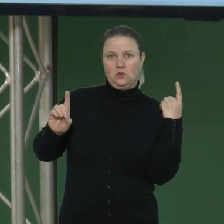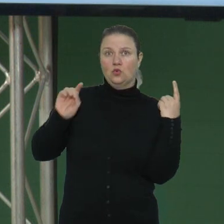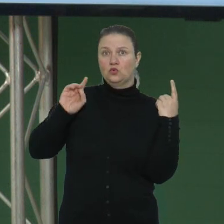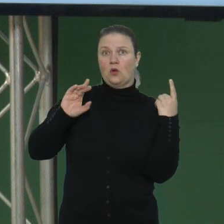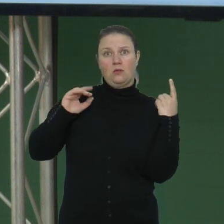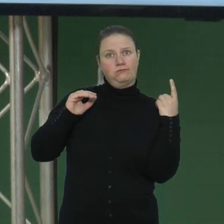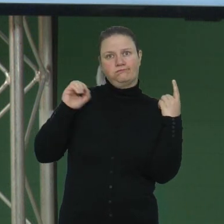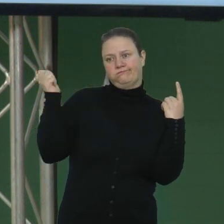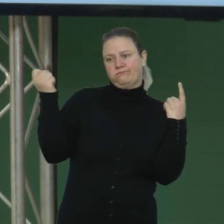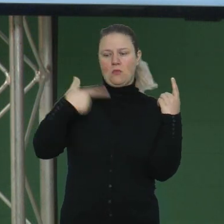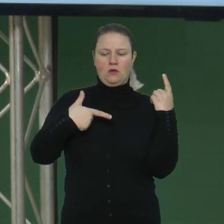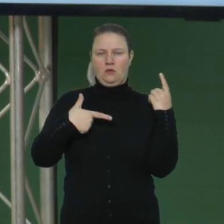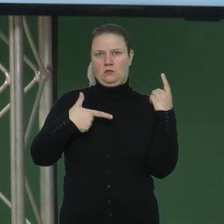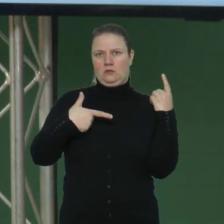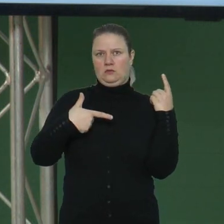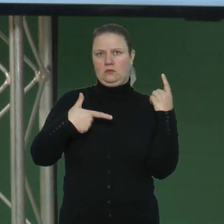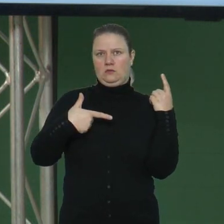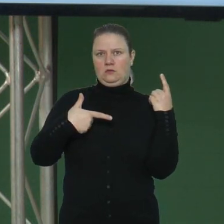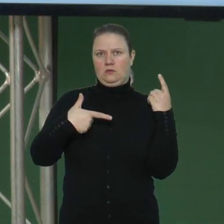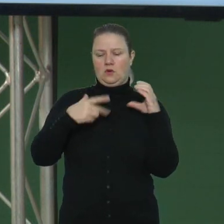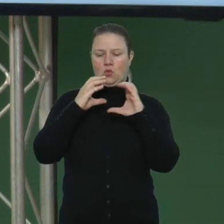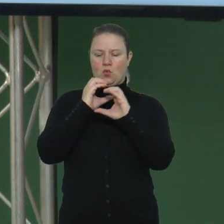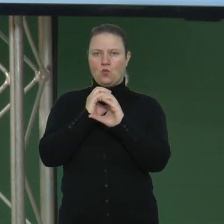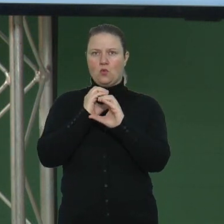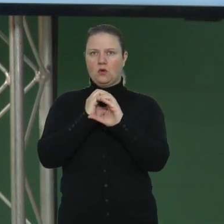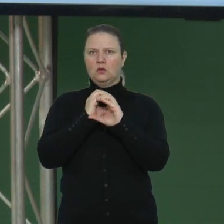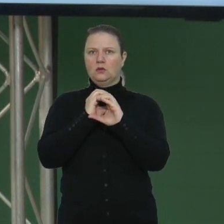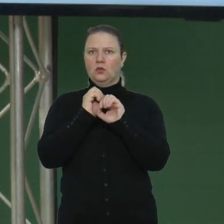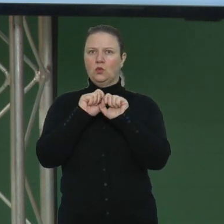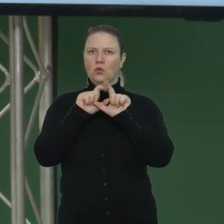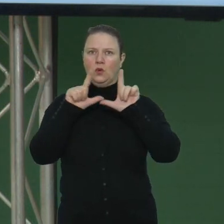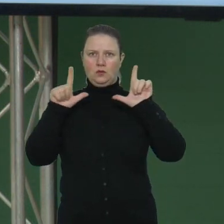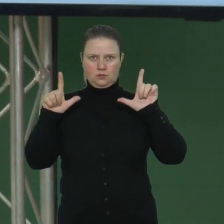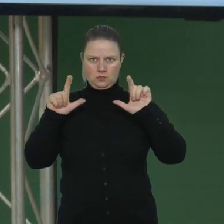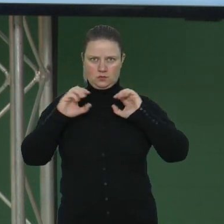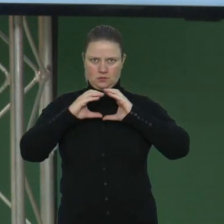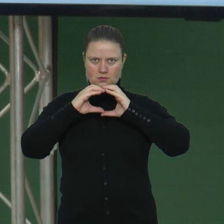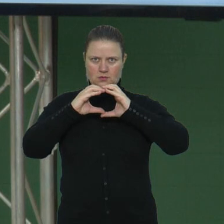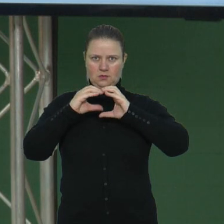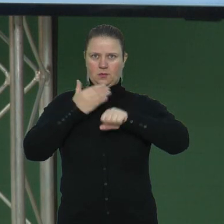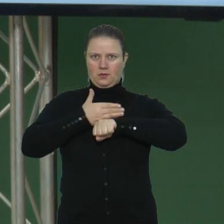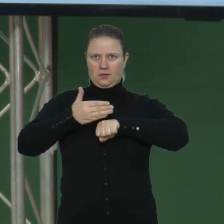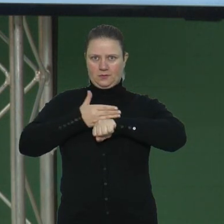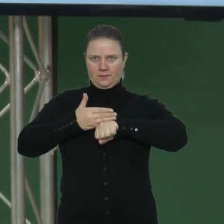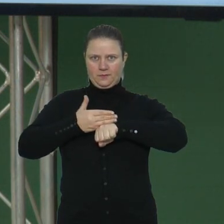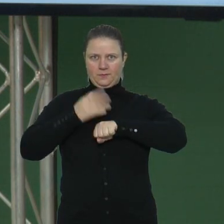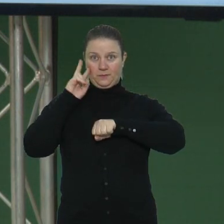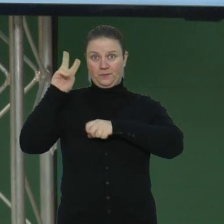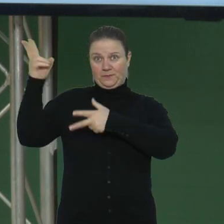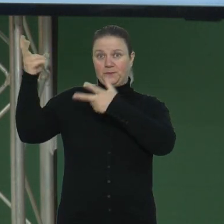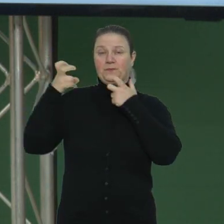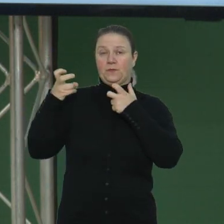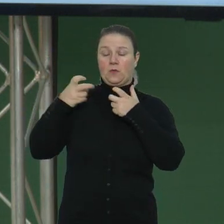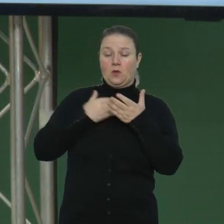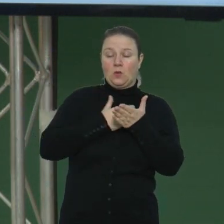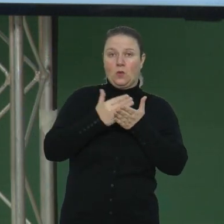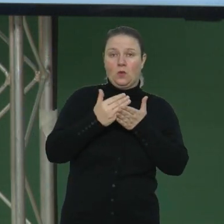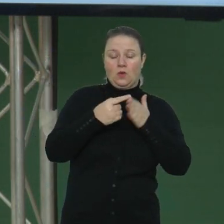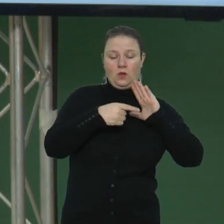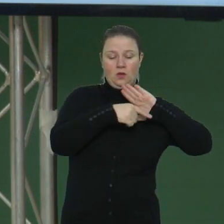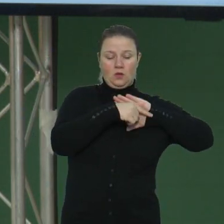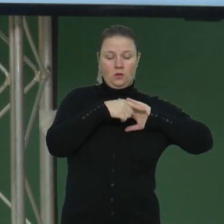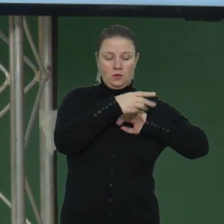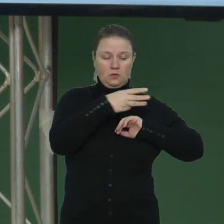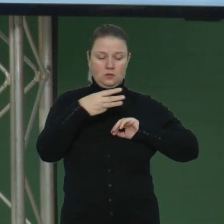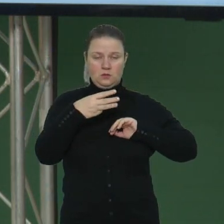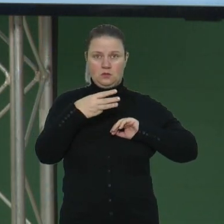maiores do que 3. Então, bolinha aberta também, certo? Então, percebam que eu começo do menos 3, né? Aqui na reta